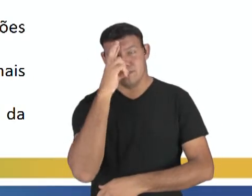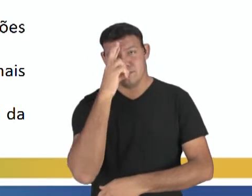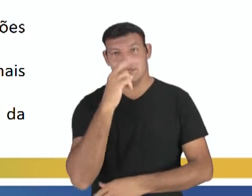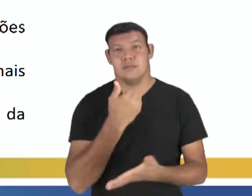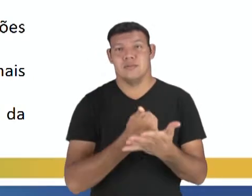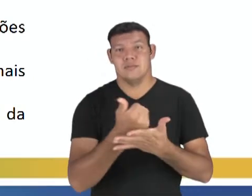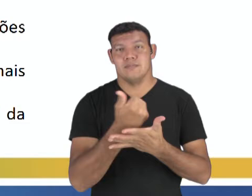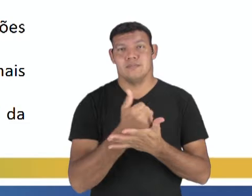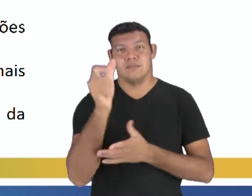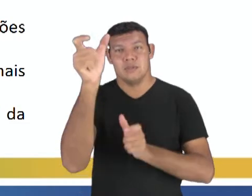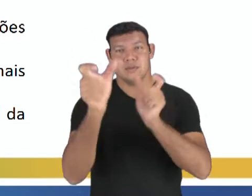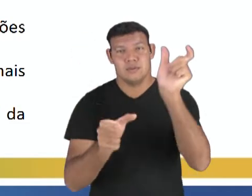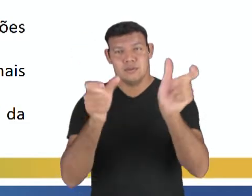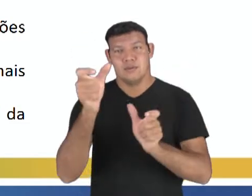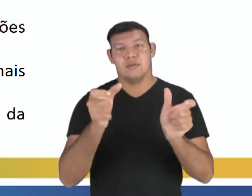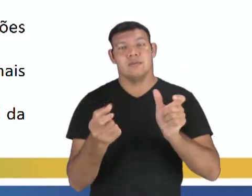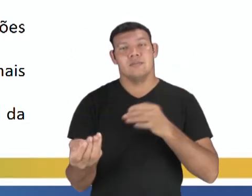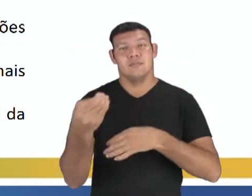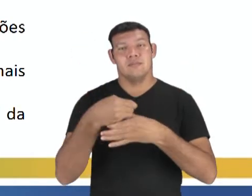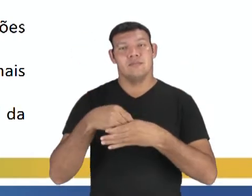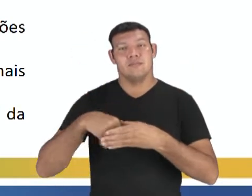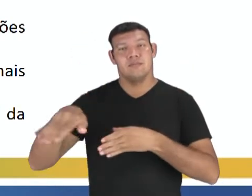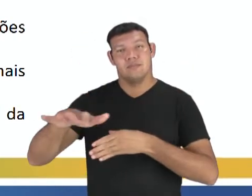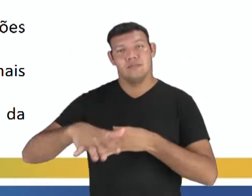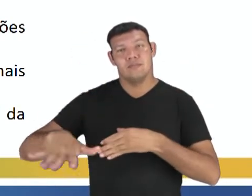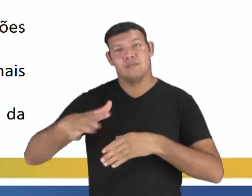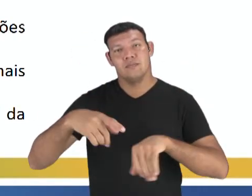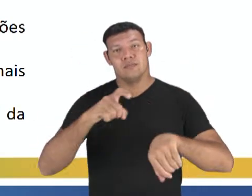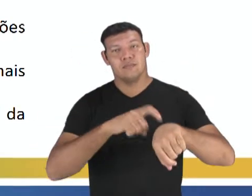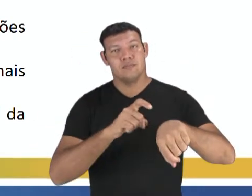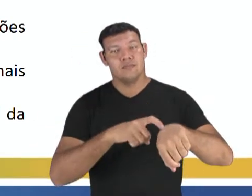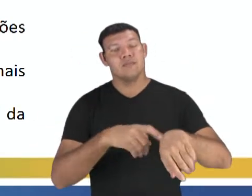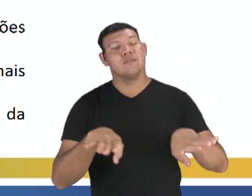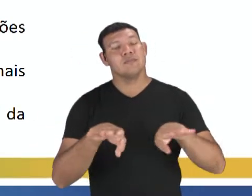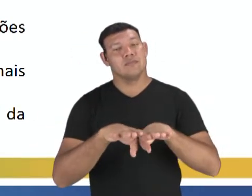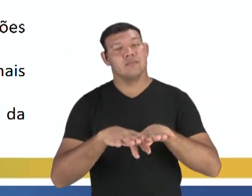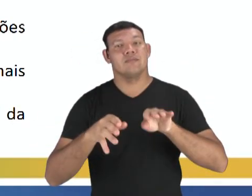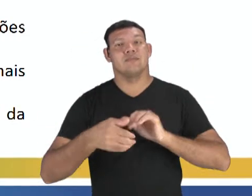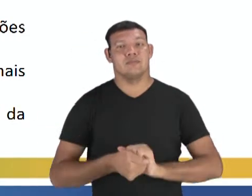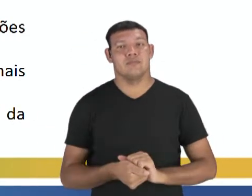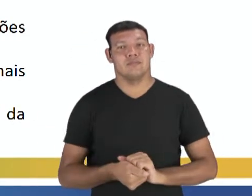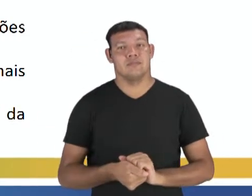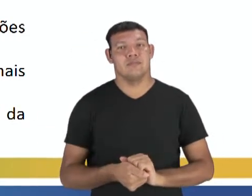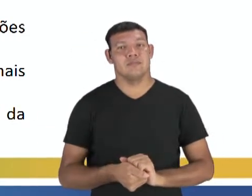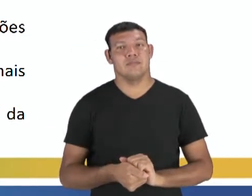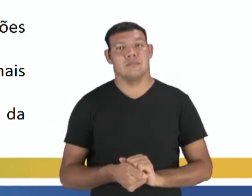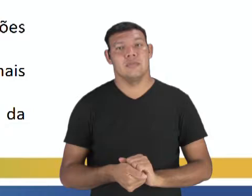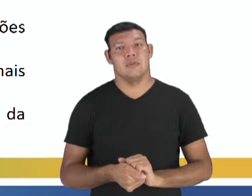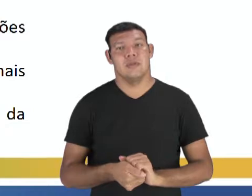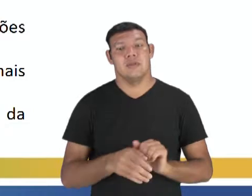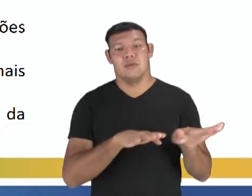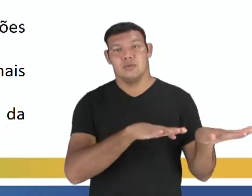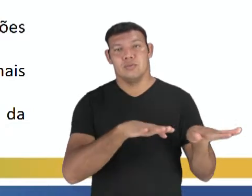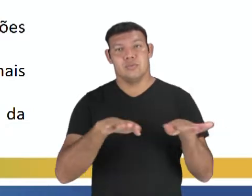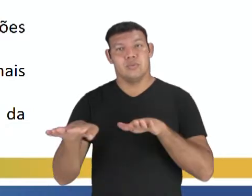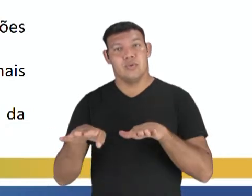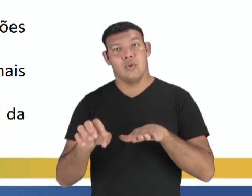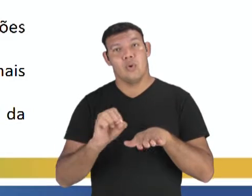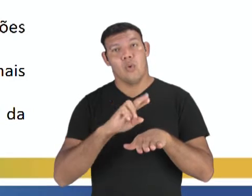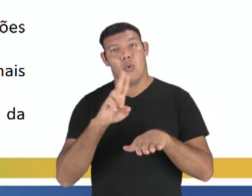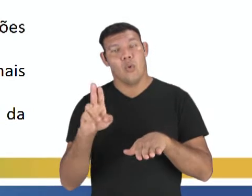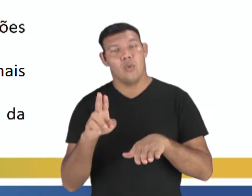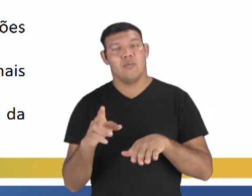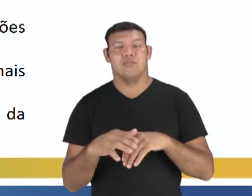de personagens dentro de um espaço e um tempo determinado. Ela pode ser linear ou